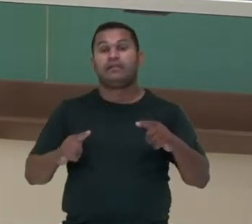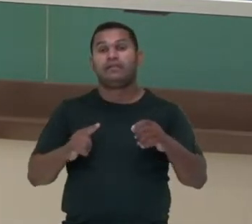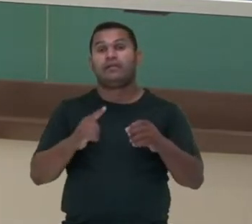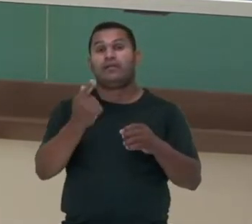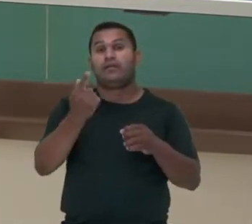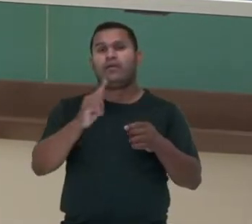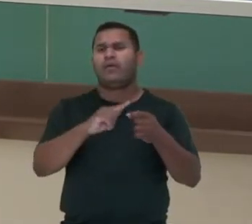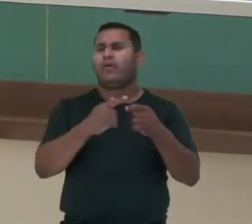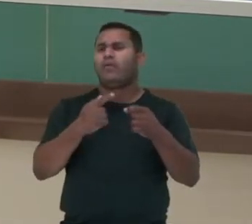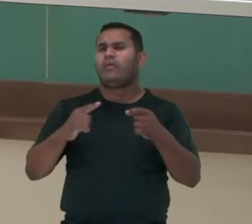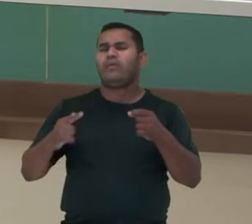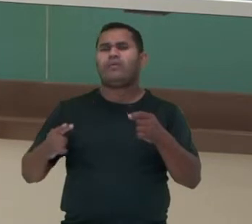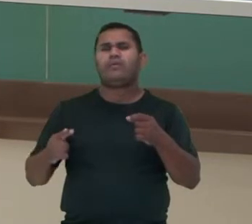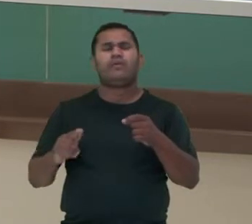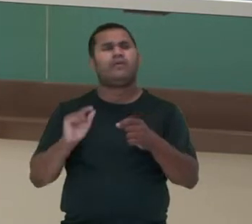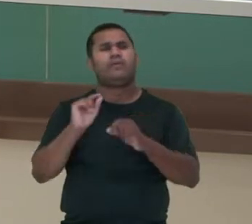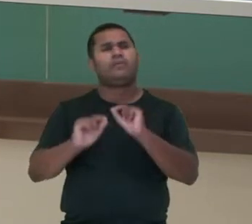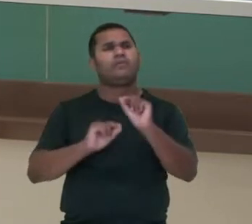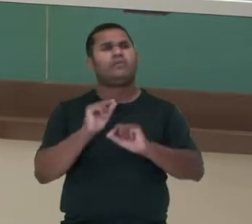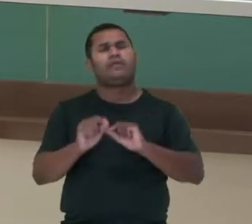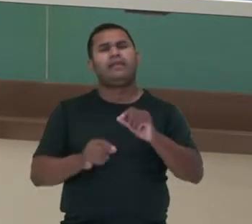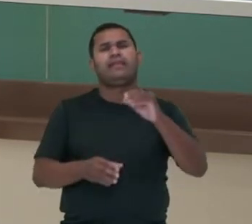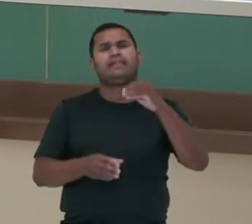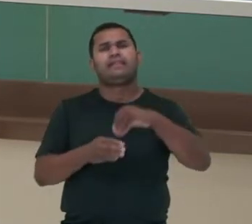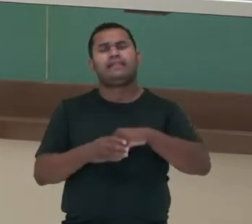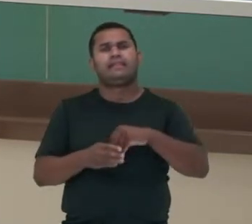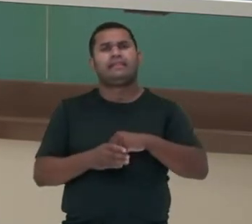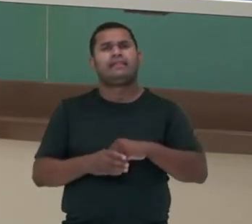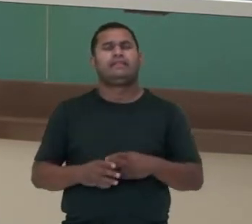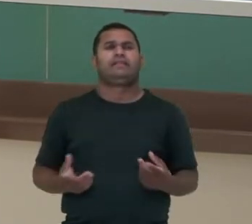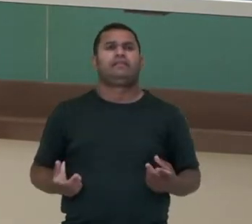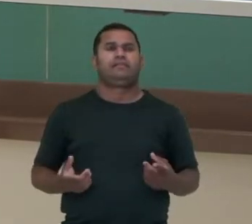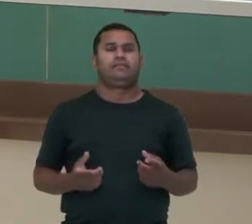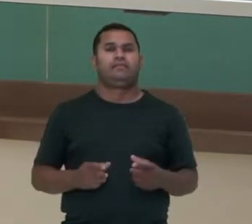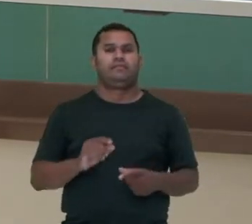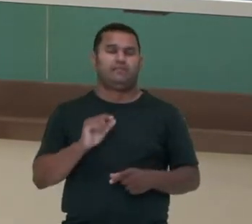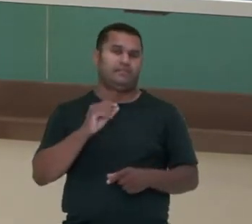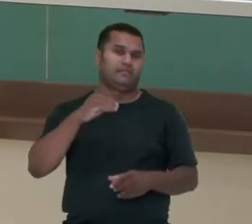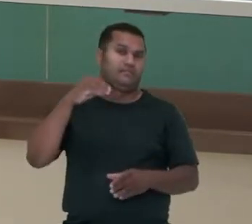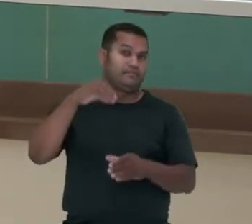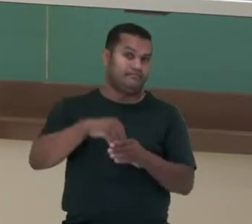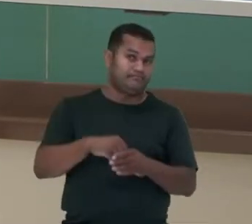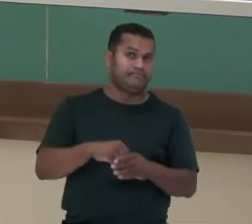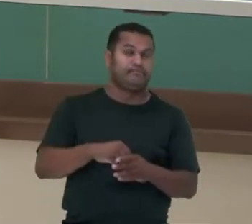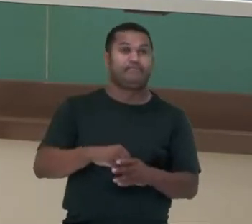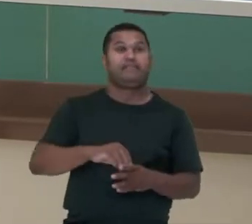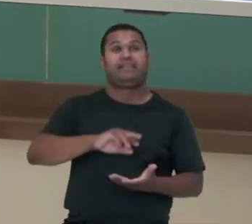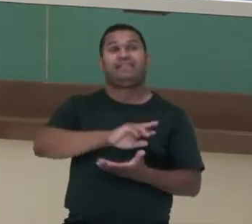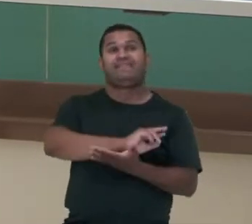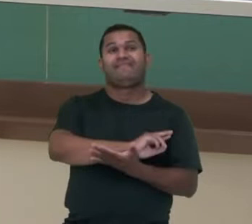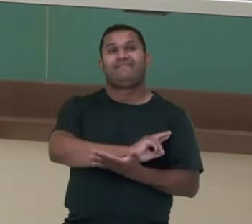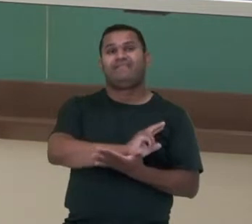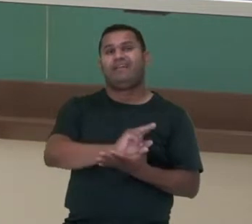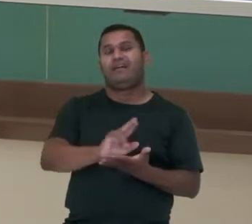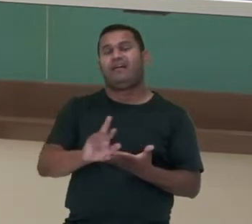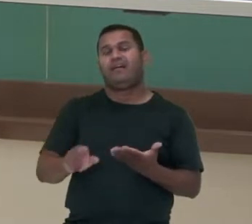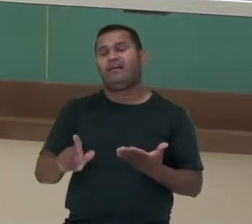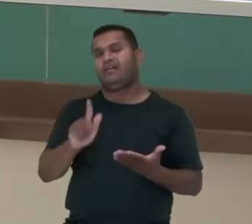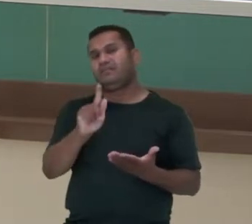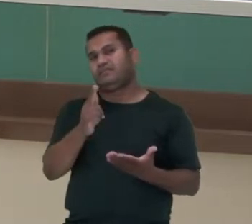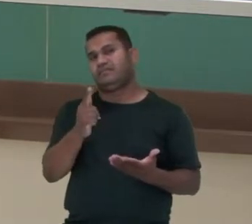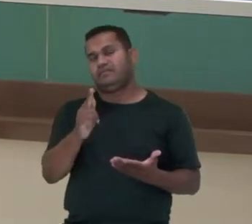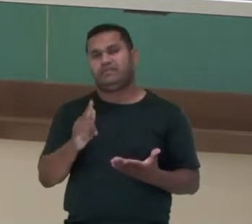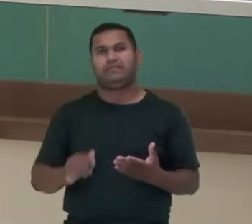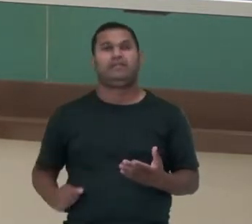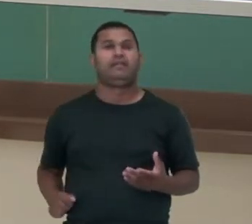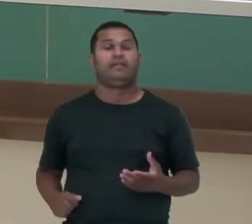o epigenoma é o conjunto de compostos químicos que são adicionados ao DNA, tá? Ou seja, fatores externos, de uma pessoa